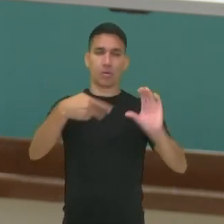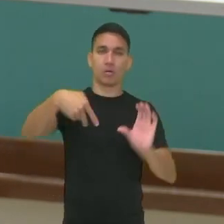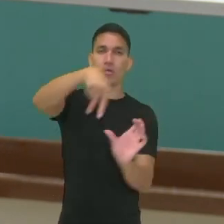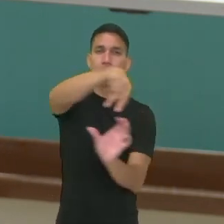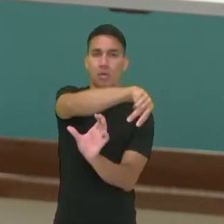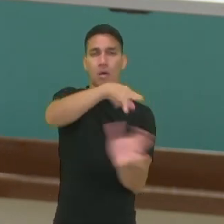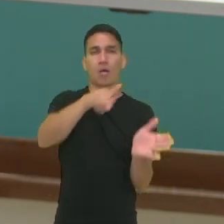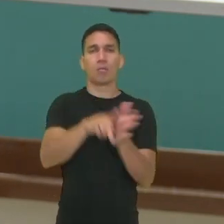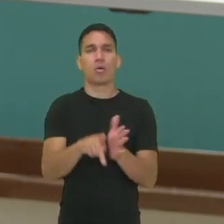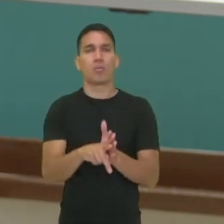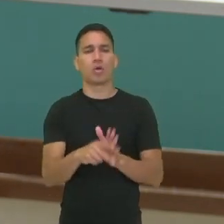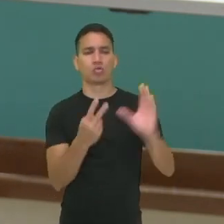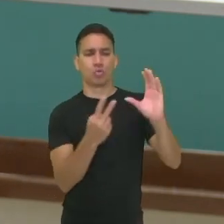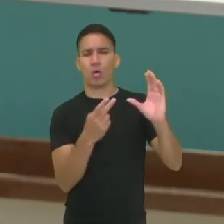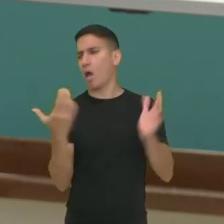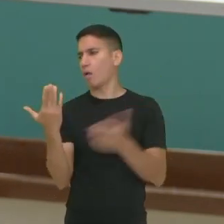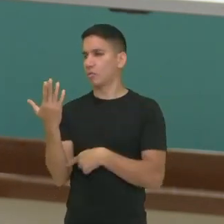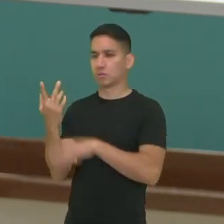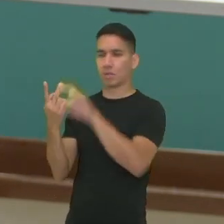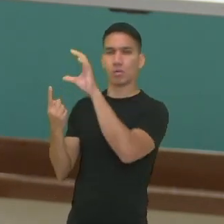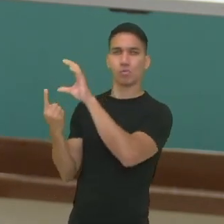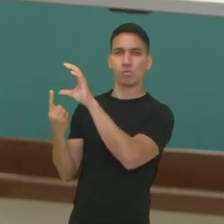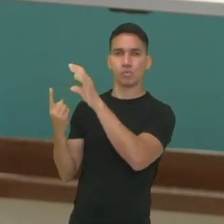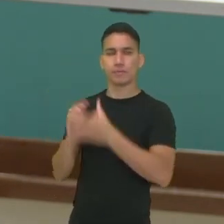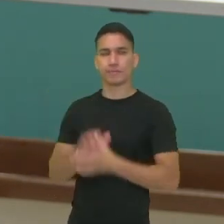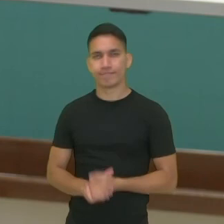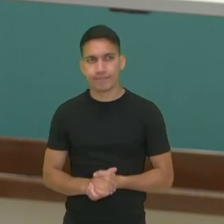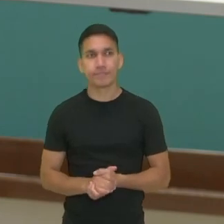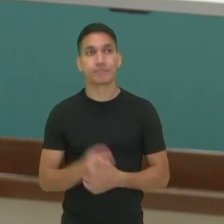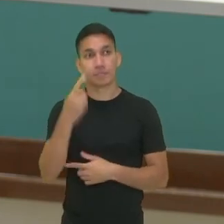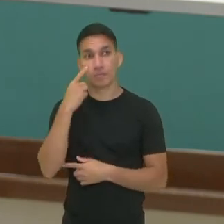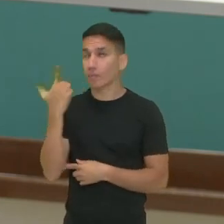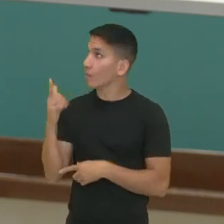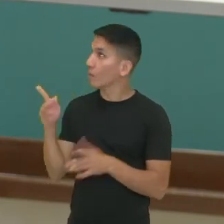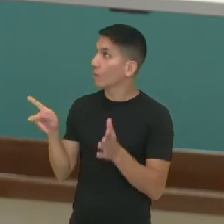carbono 2, aqui está no carbono número 1, aqui nós temos o